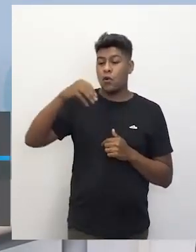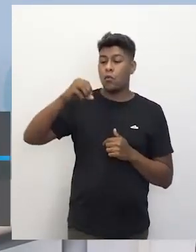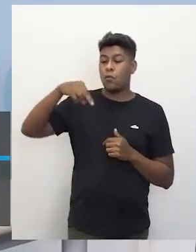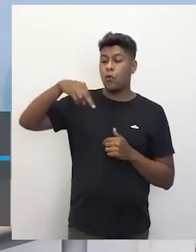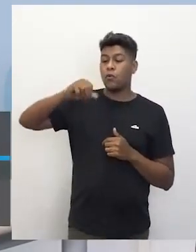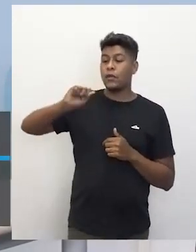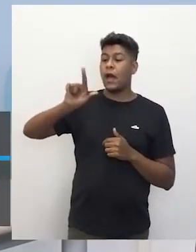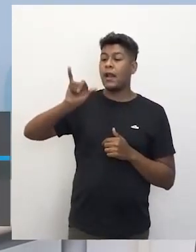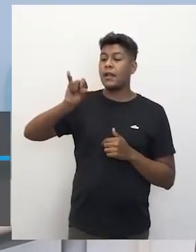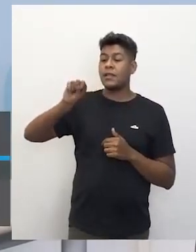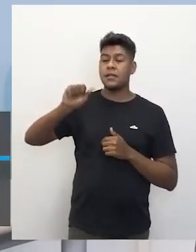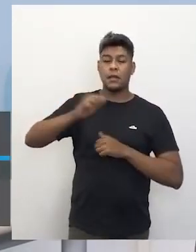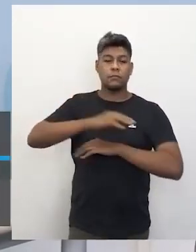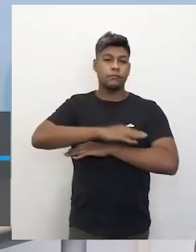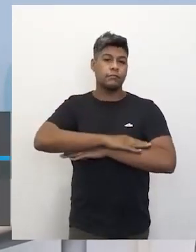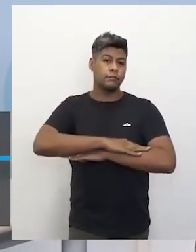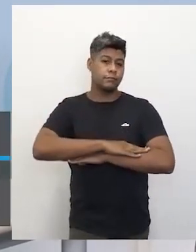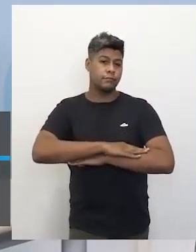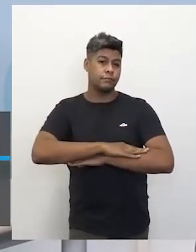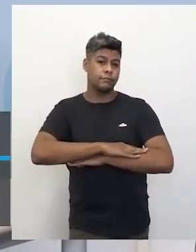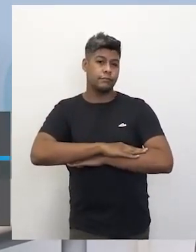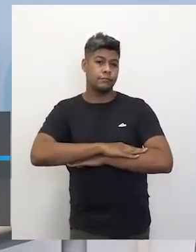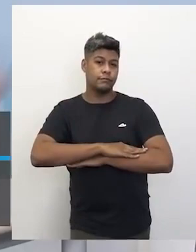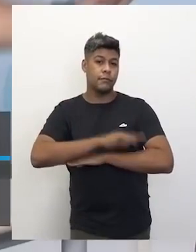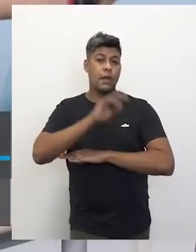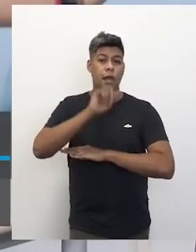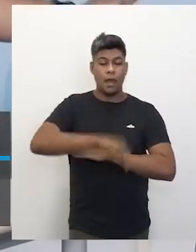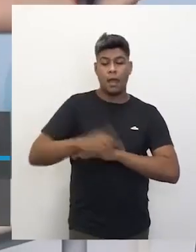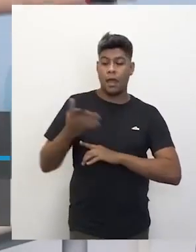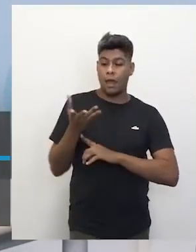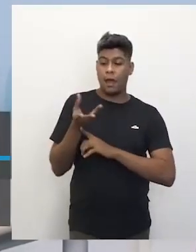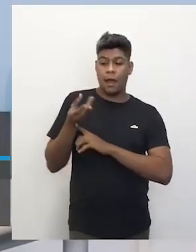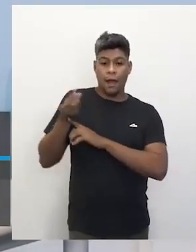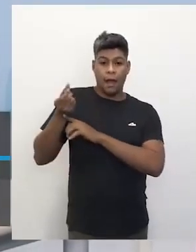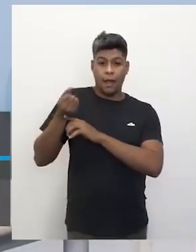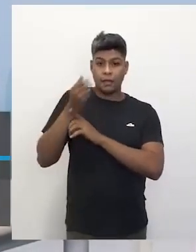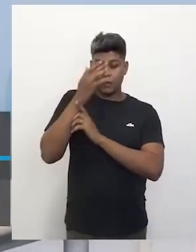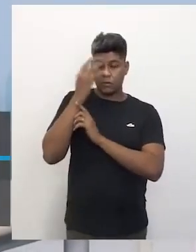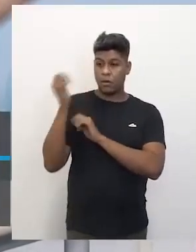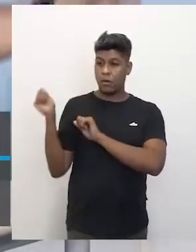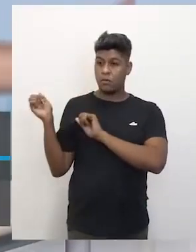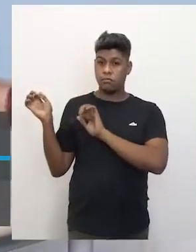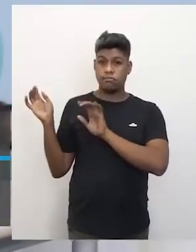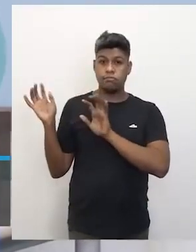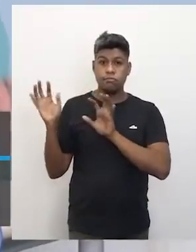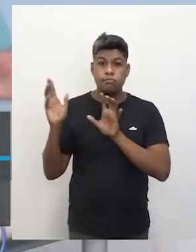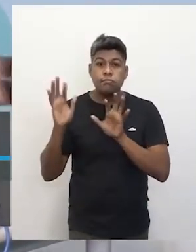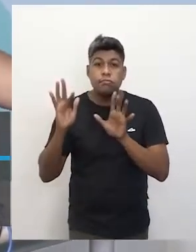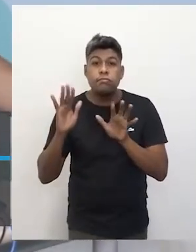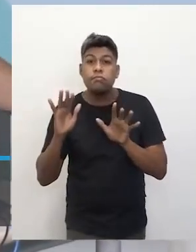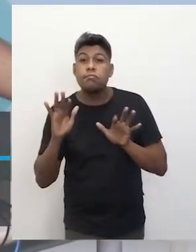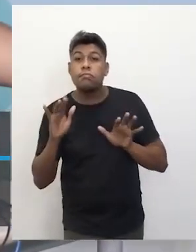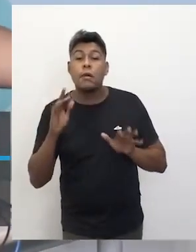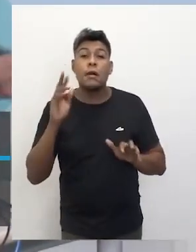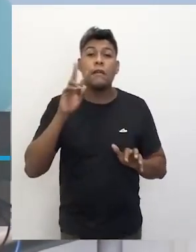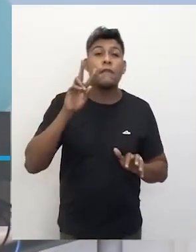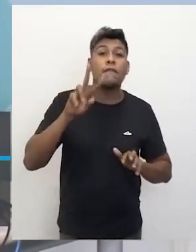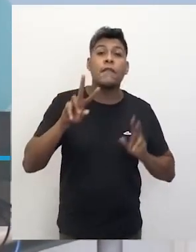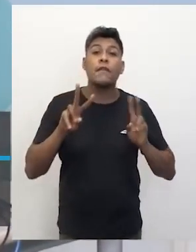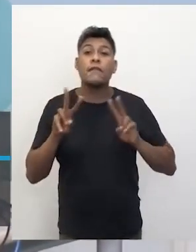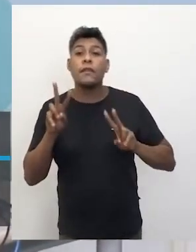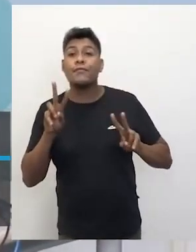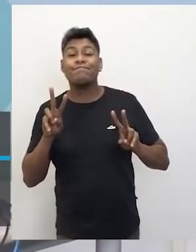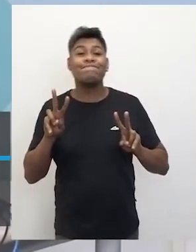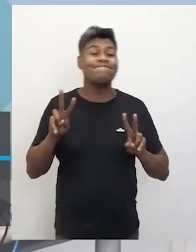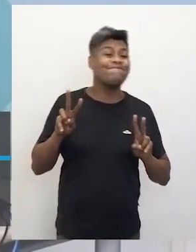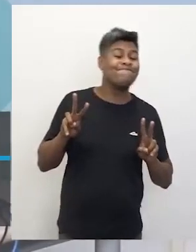Tipo, é uma obra de arte, dizem que você vai lá no Museu do Louvre, que é uma multidão. Você quase não consegue ver o quadro, porque tipo, tem uma